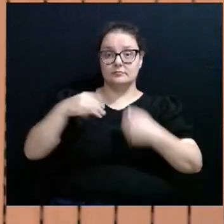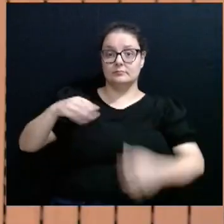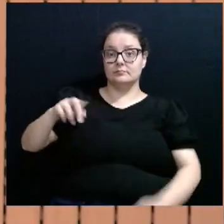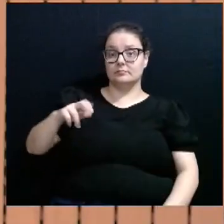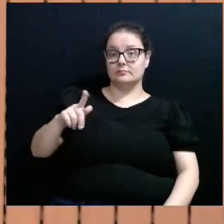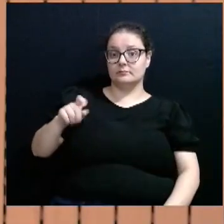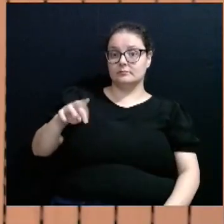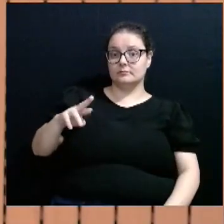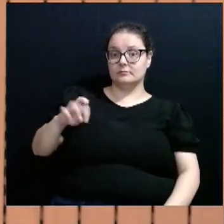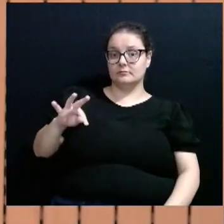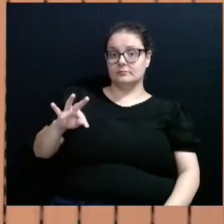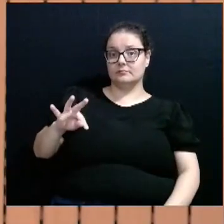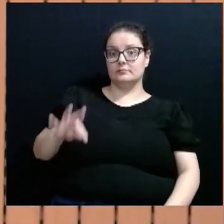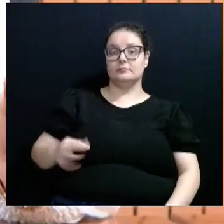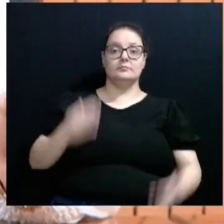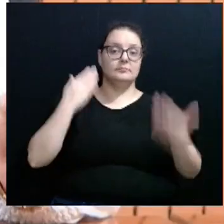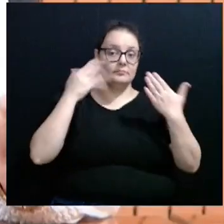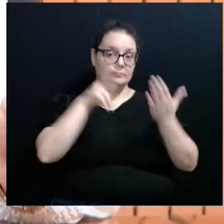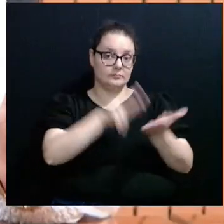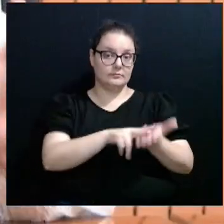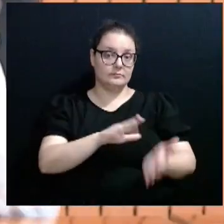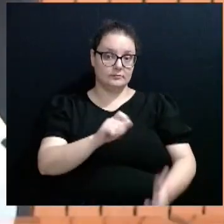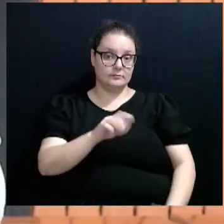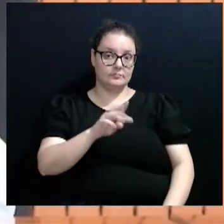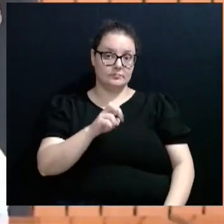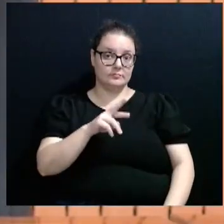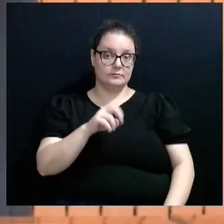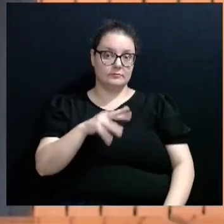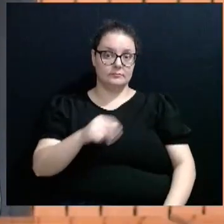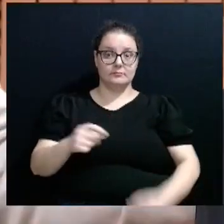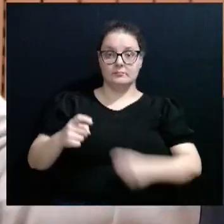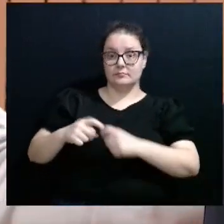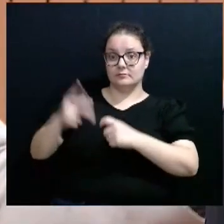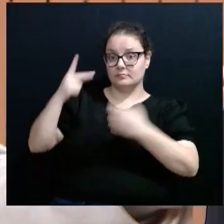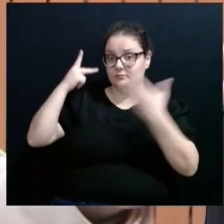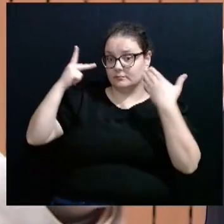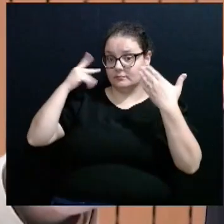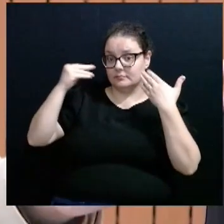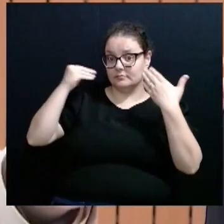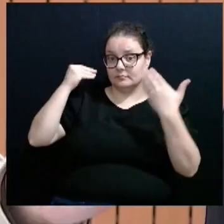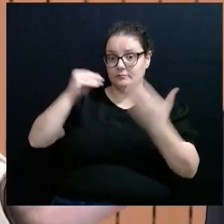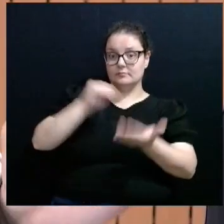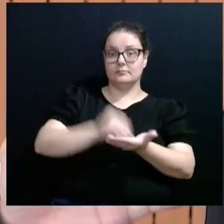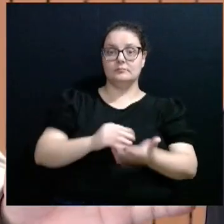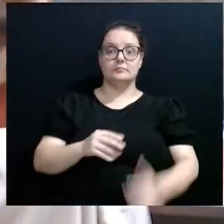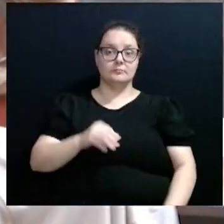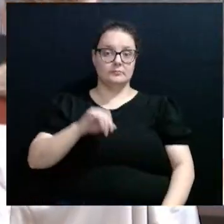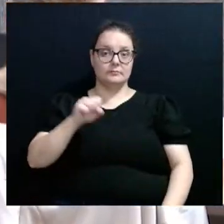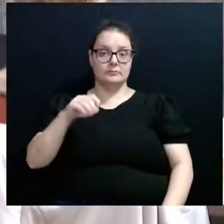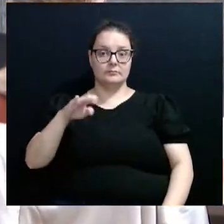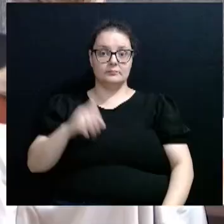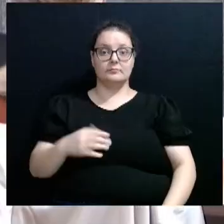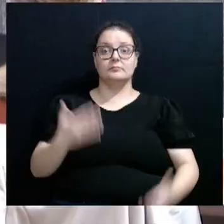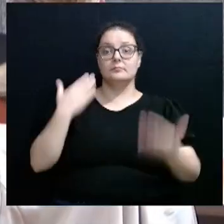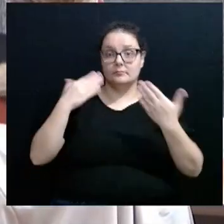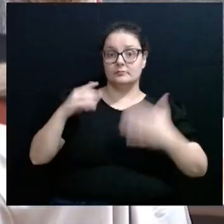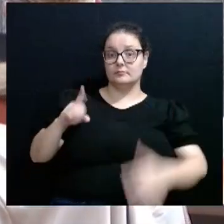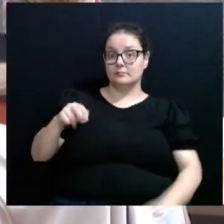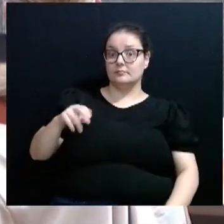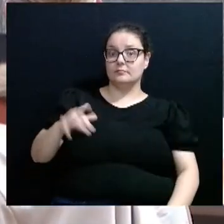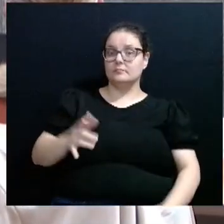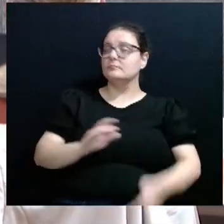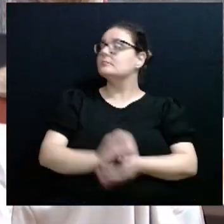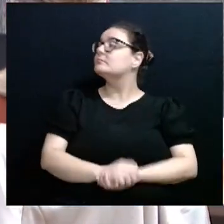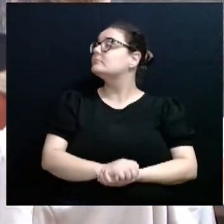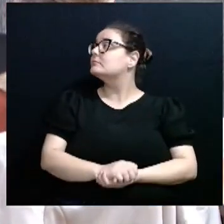da psicanalista Caterine Pérez, da médica psiquiatra Isabela Brito e do psicólogo Daniel Salvador. Por que falamos tanto sobre